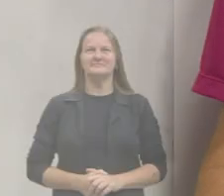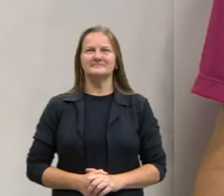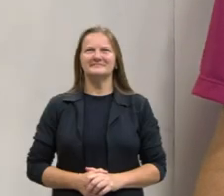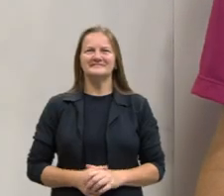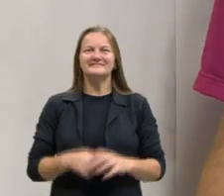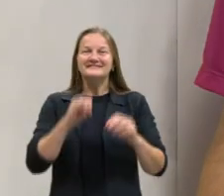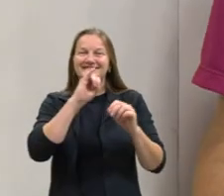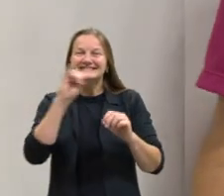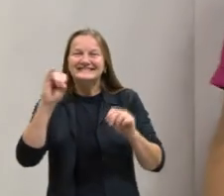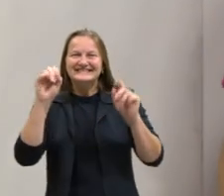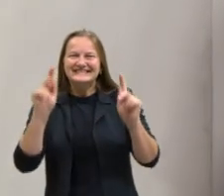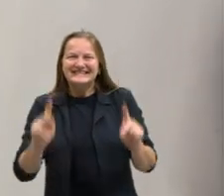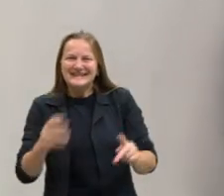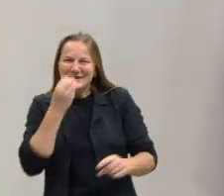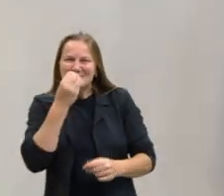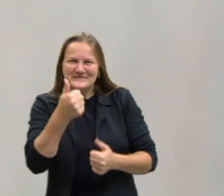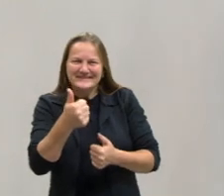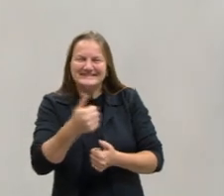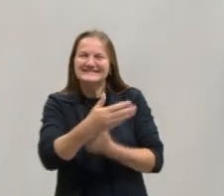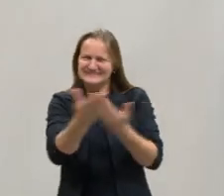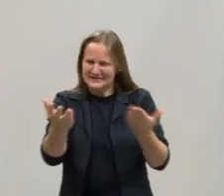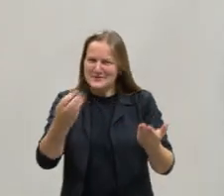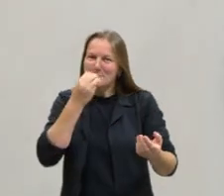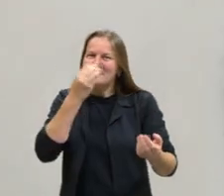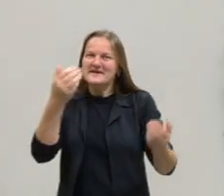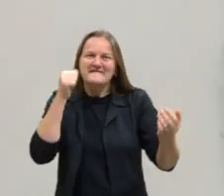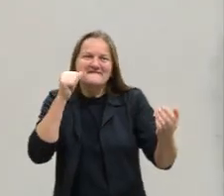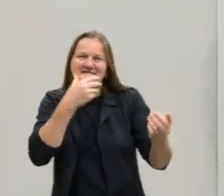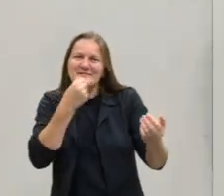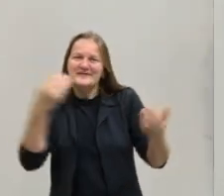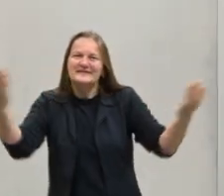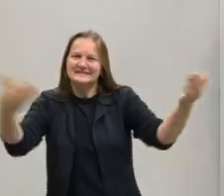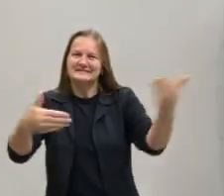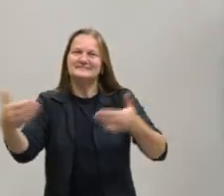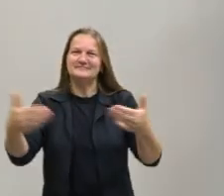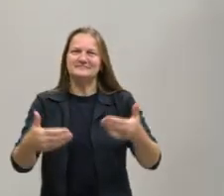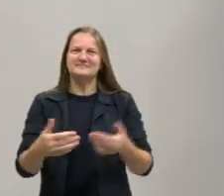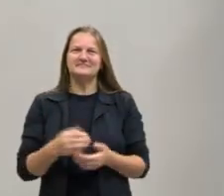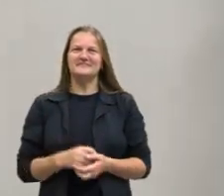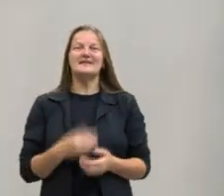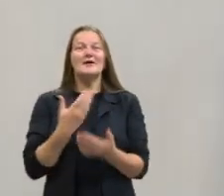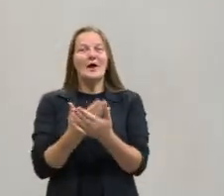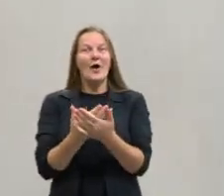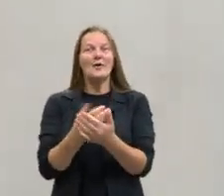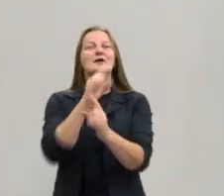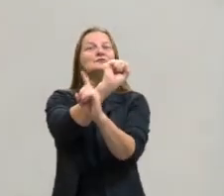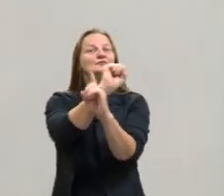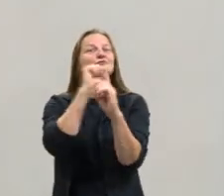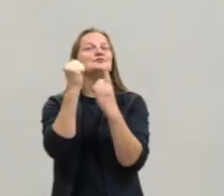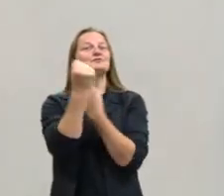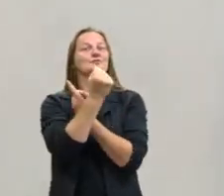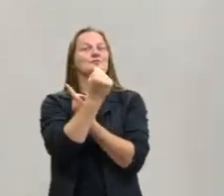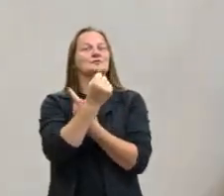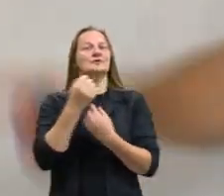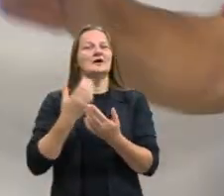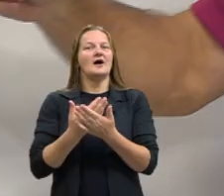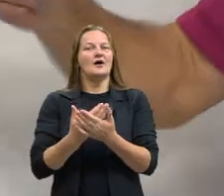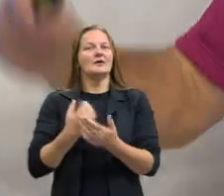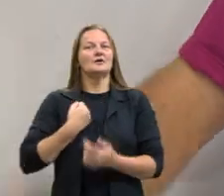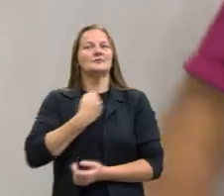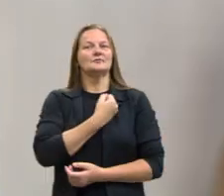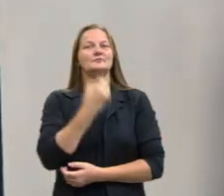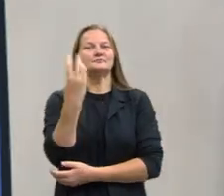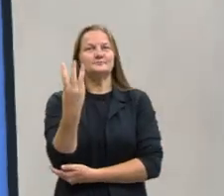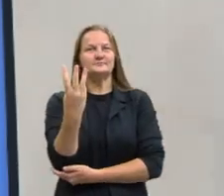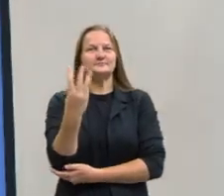fala aí galera tudo bem como estão sejam todos bem-vindos todas bem-vindas Mais uma aula de Sociologia na saúde número